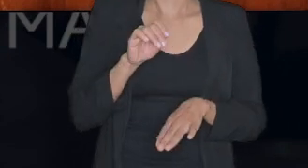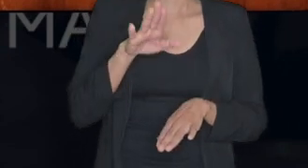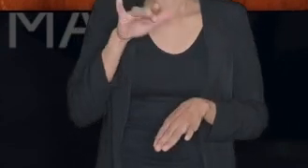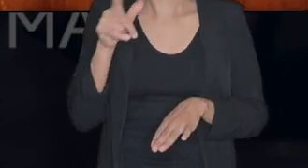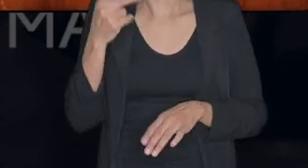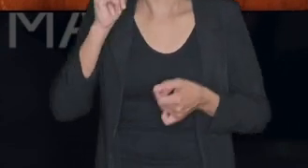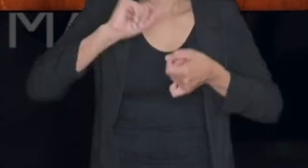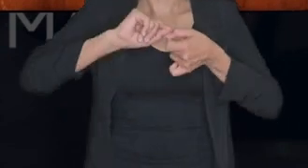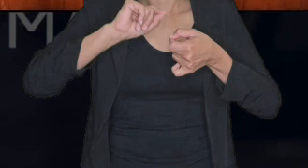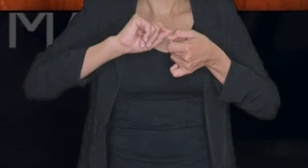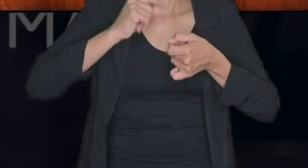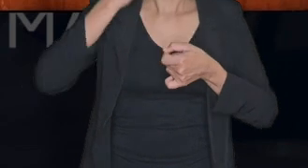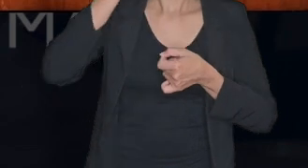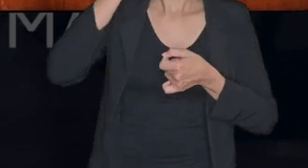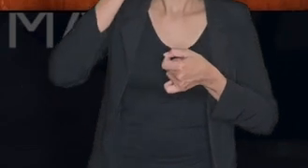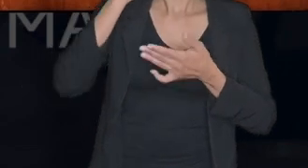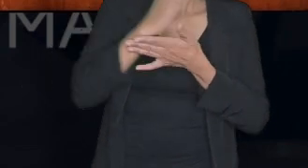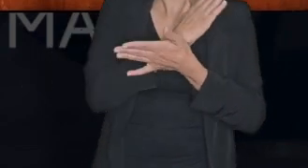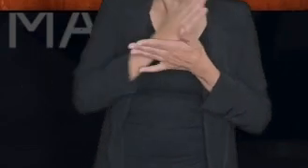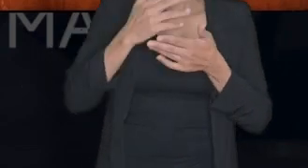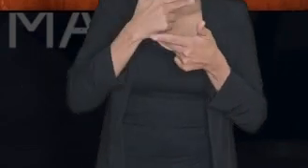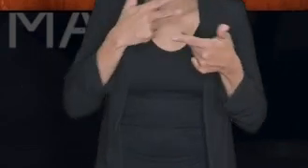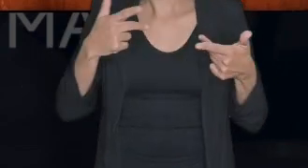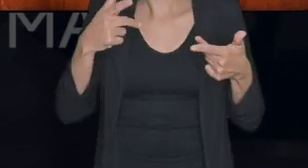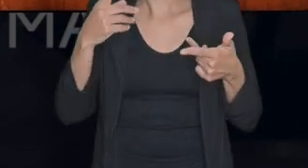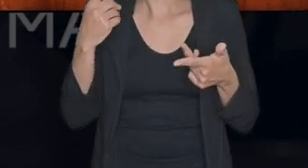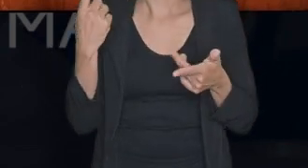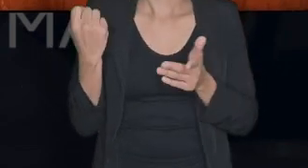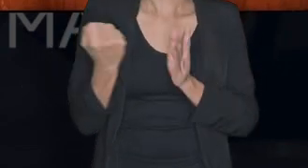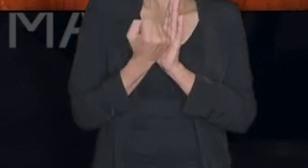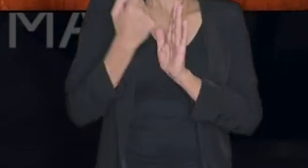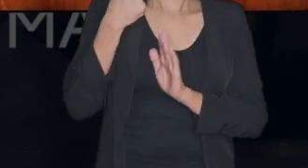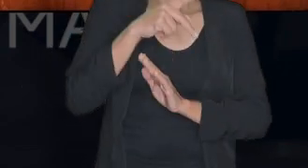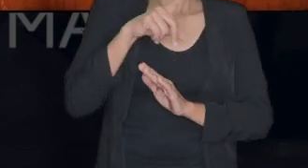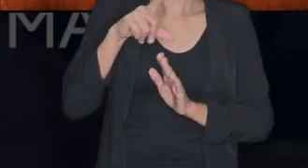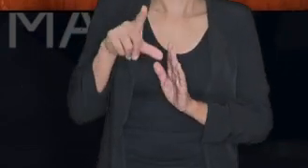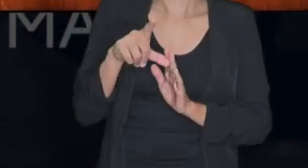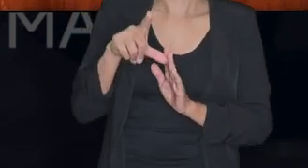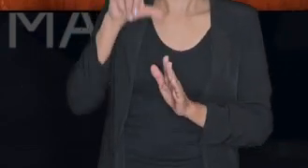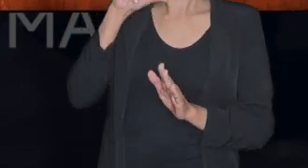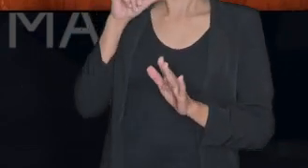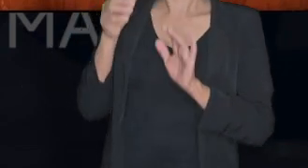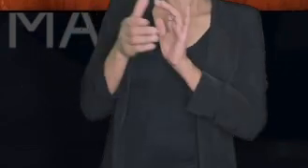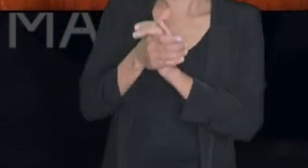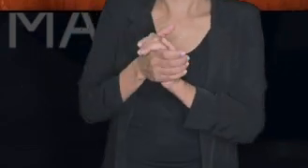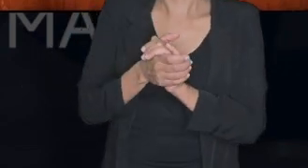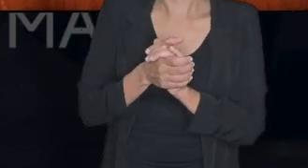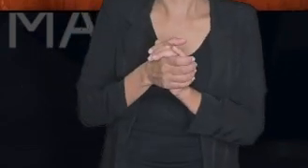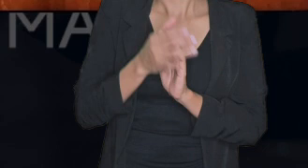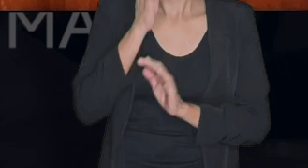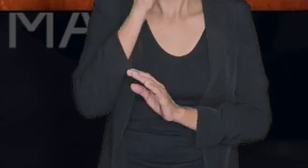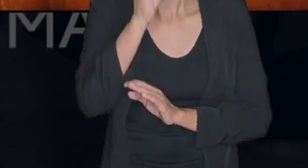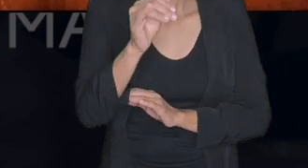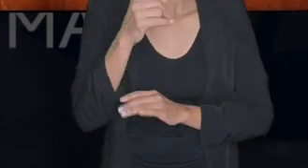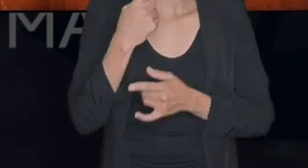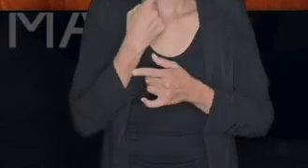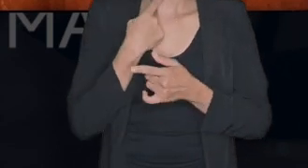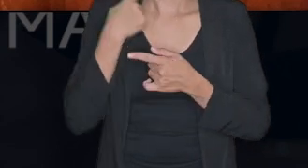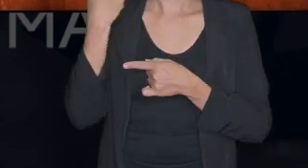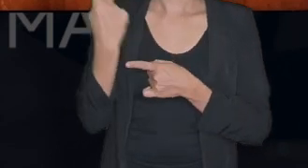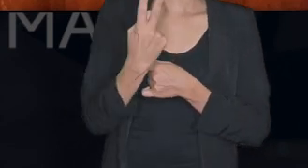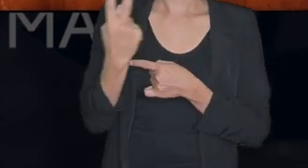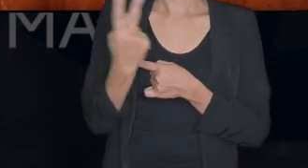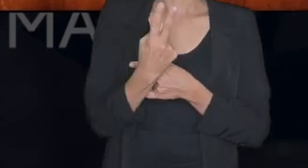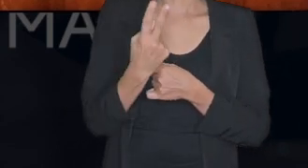alguma cláusula num pacto antinupcial, mas para dizer, essa é a vontade das partes. Se isso vai conseguir produzir efeito ou